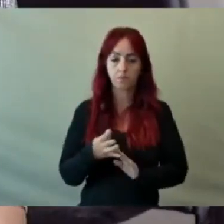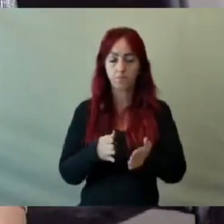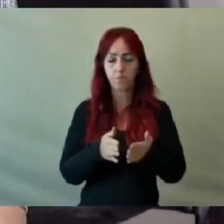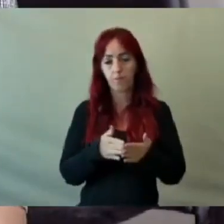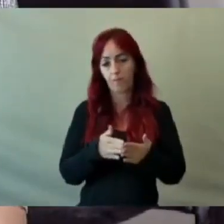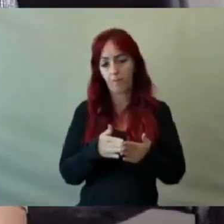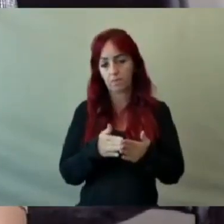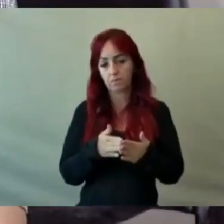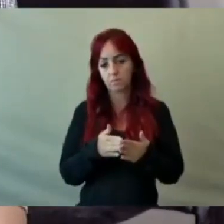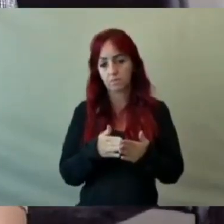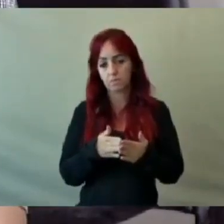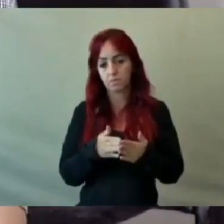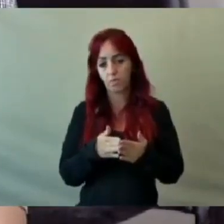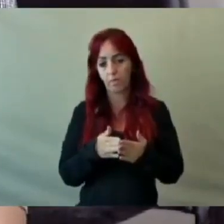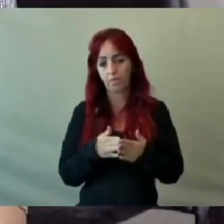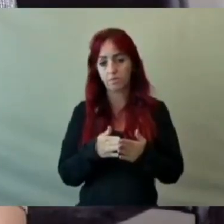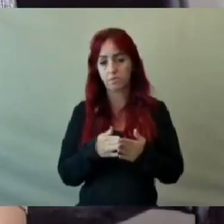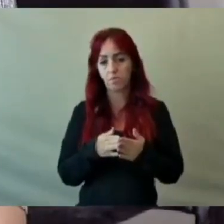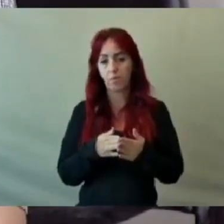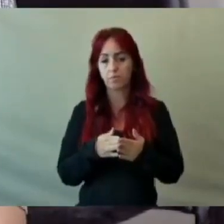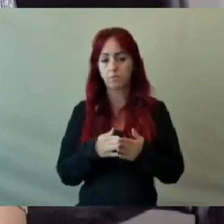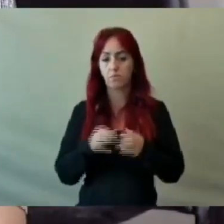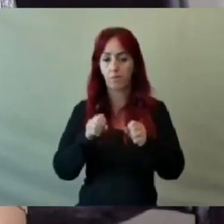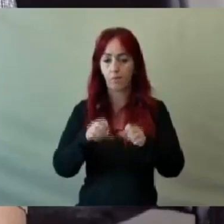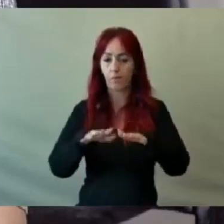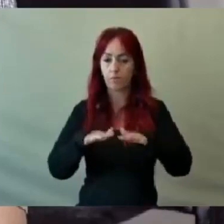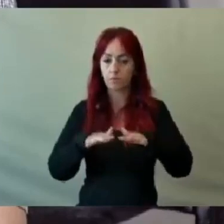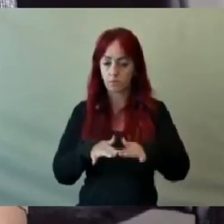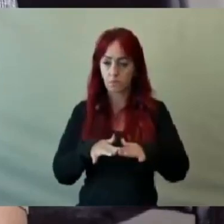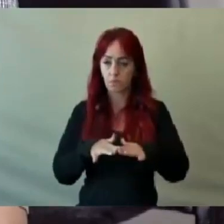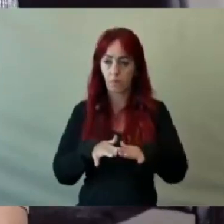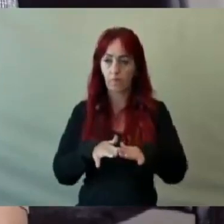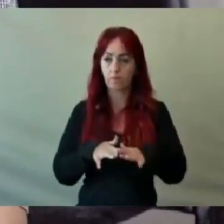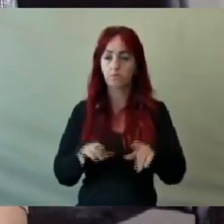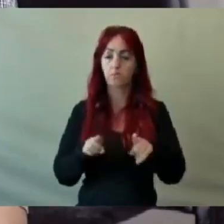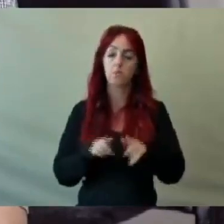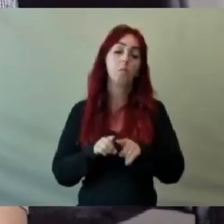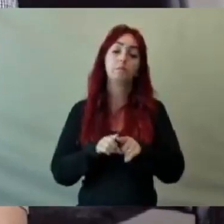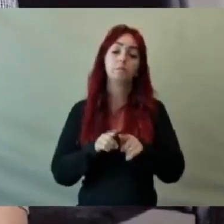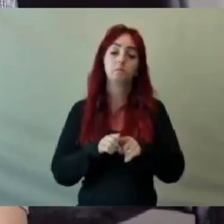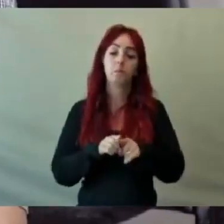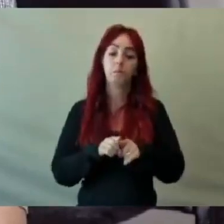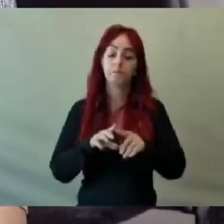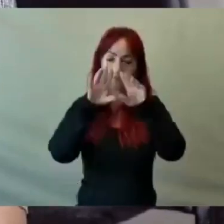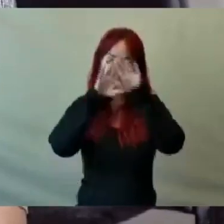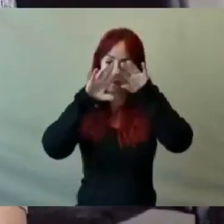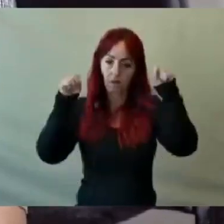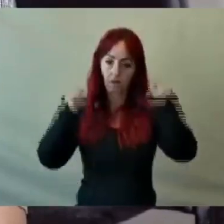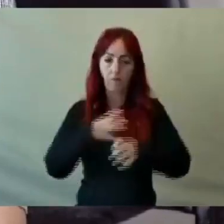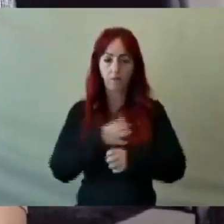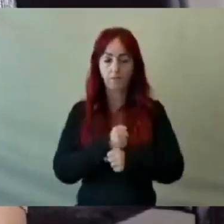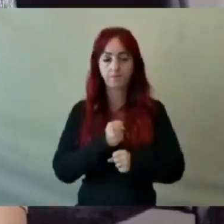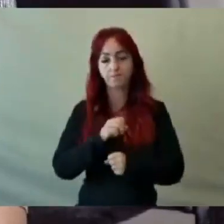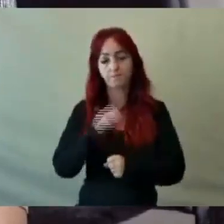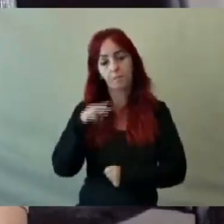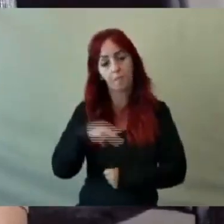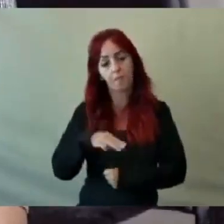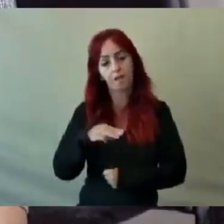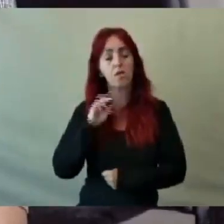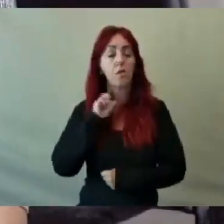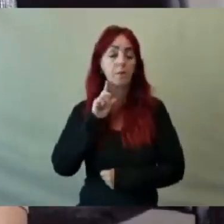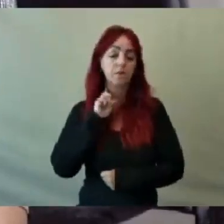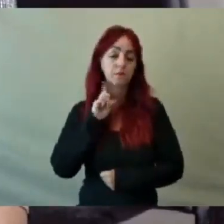auditoria destinatário do Tribunal de Contas do Estado de Minas Gerais. A finalidade requer ao Tribunal de Contas de Minas Gerais auditoria